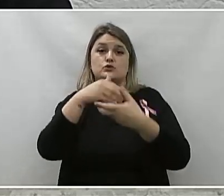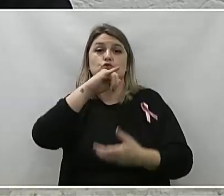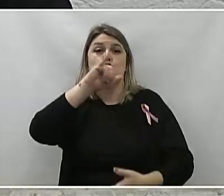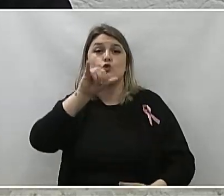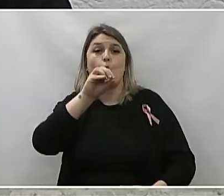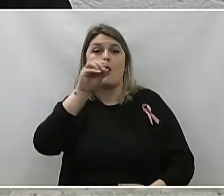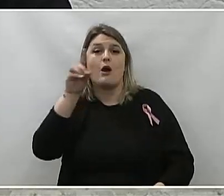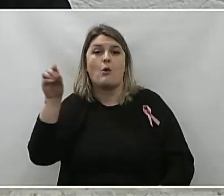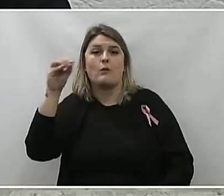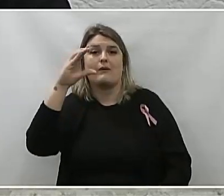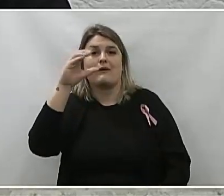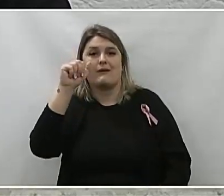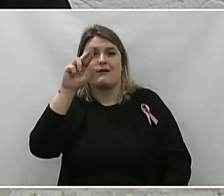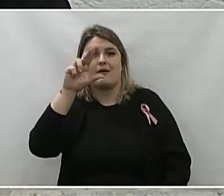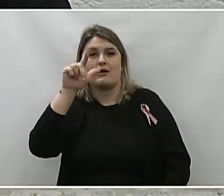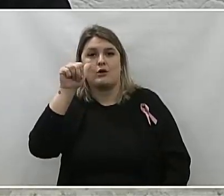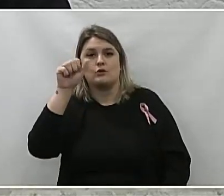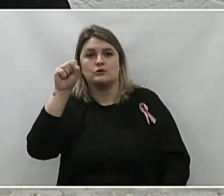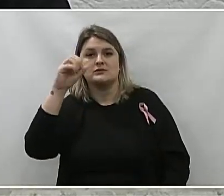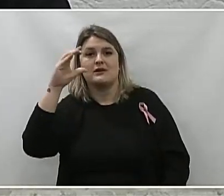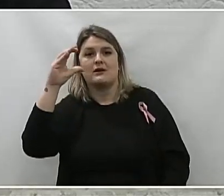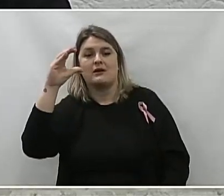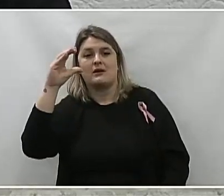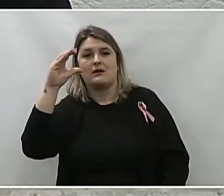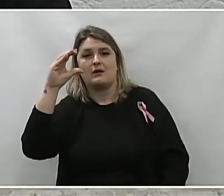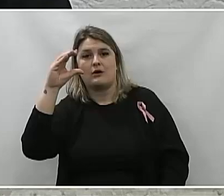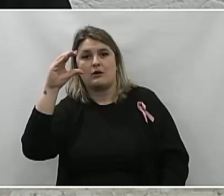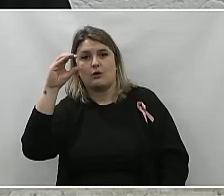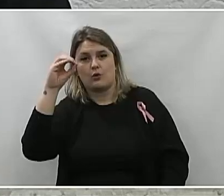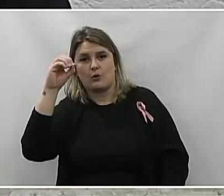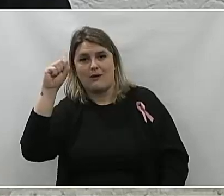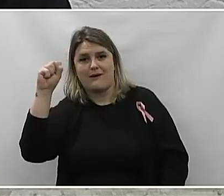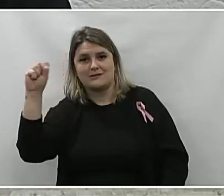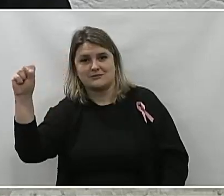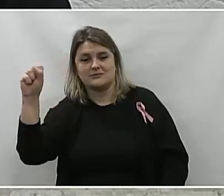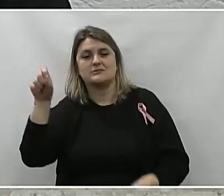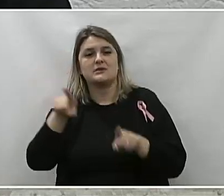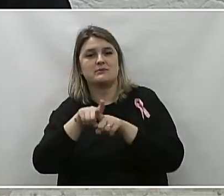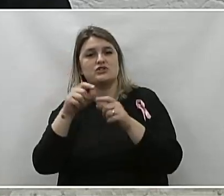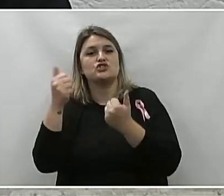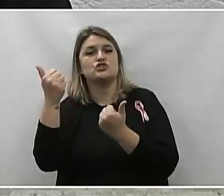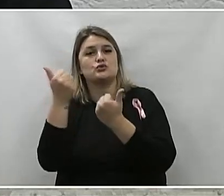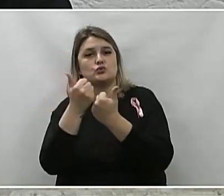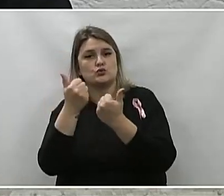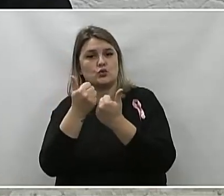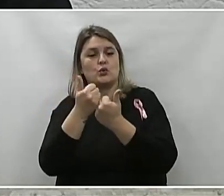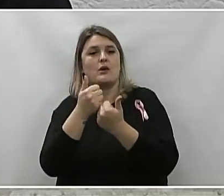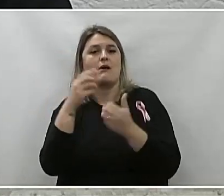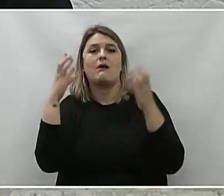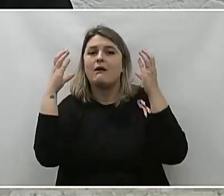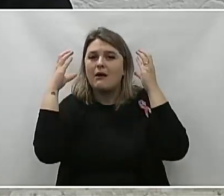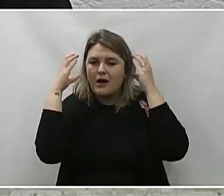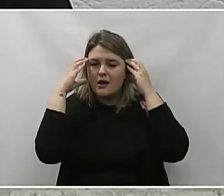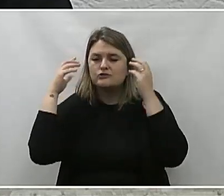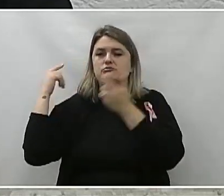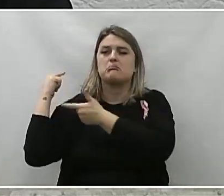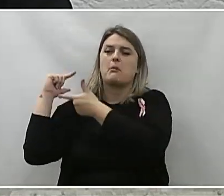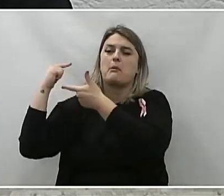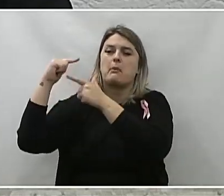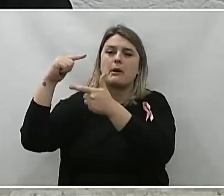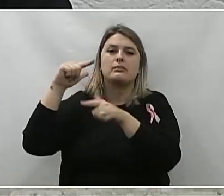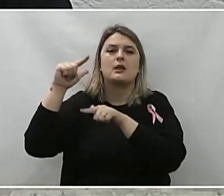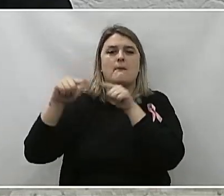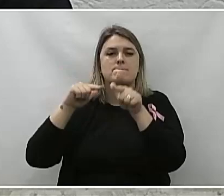João Carlos coas e seu filho Gerson Costa diretores da rádio mais tradicional que firmemente